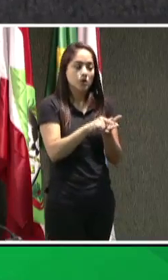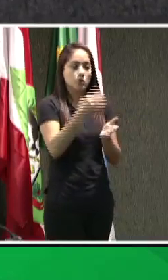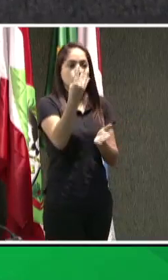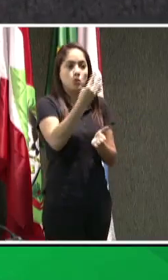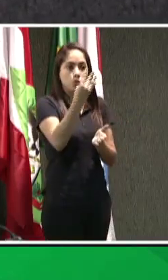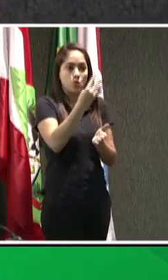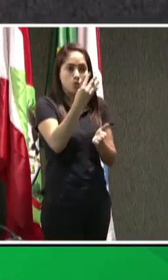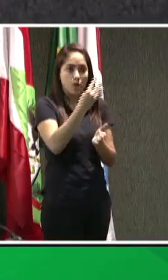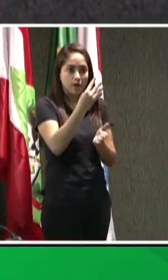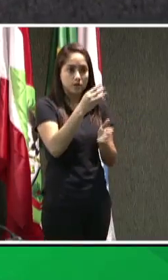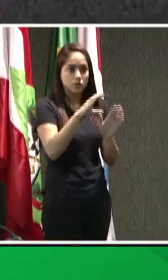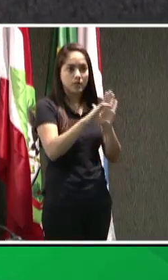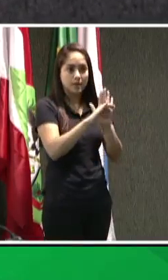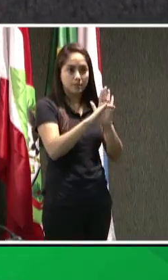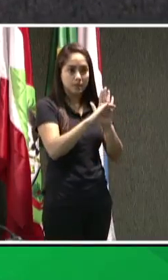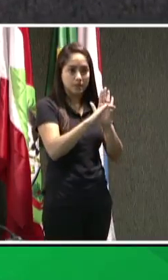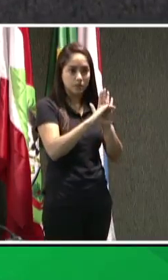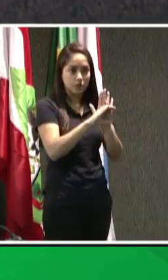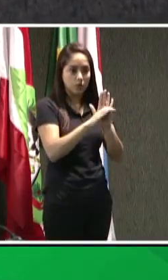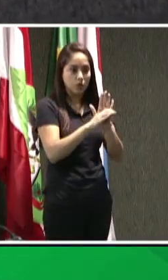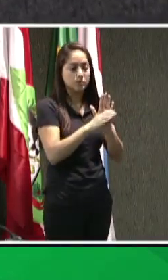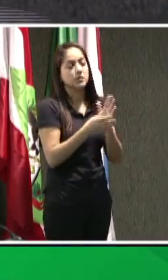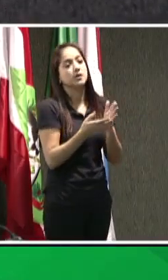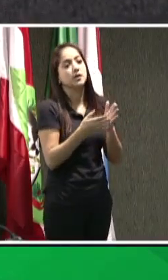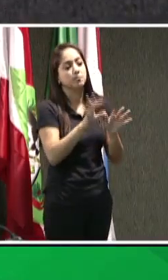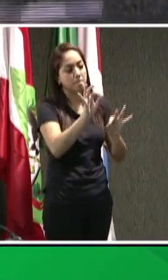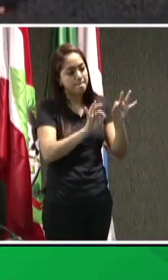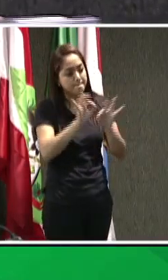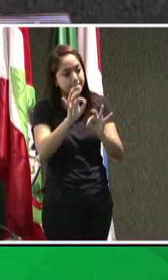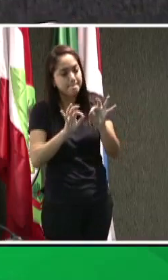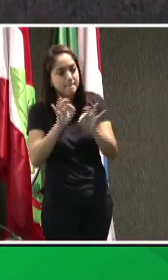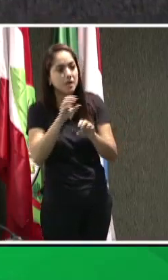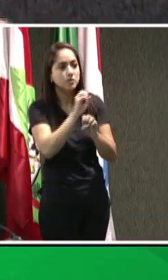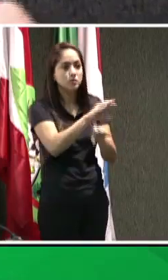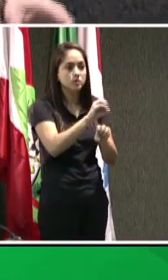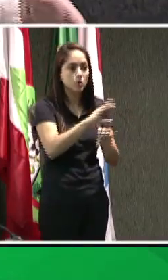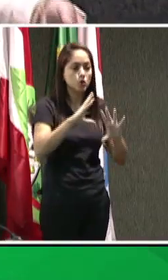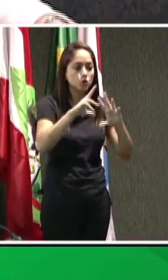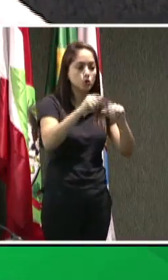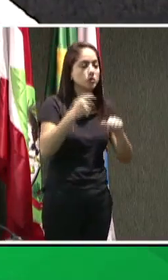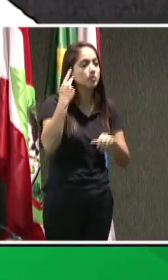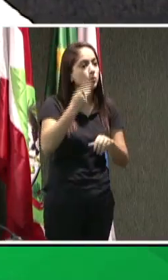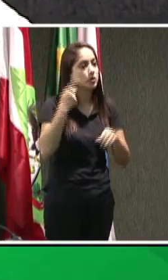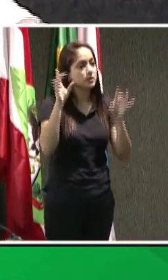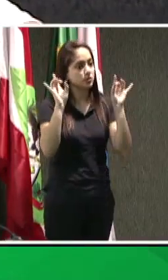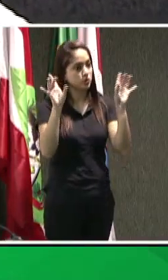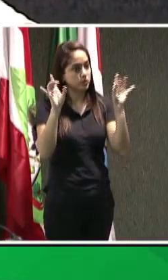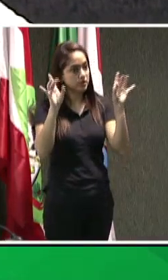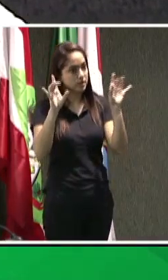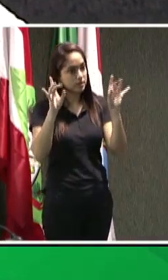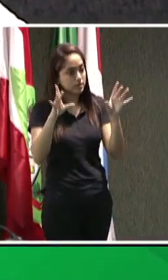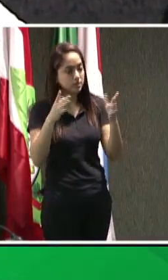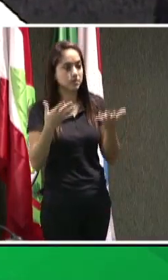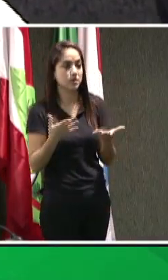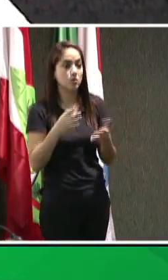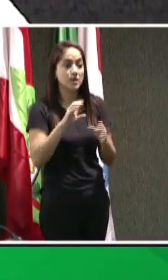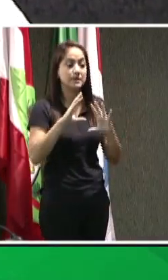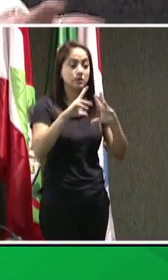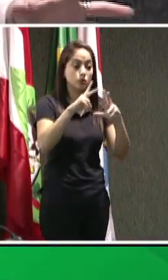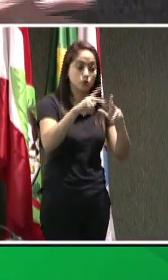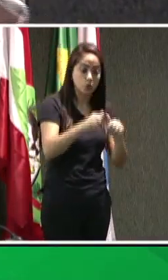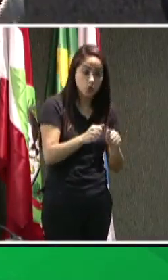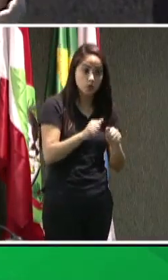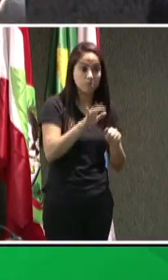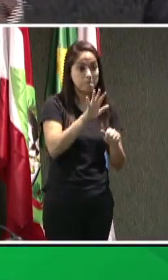Plano Estadual de Educação, que trata de toda a política de educação especial. Então, se não tem para todos, mas quem